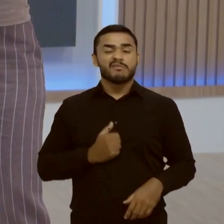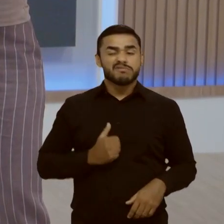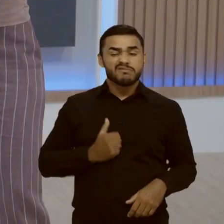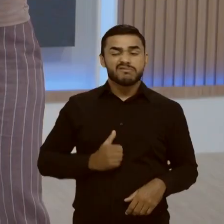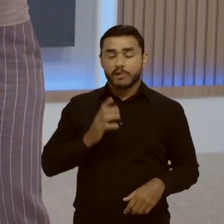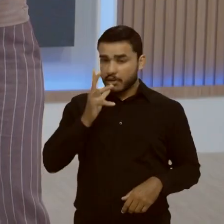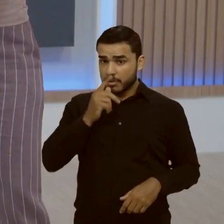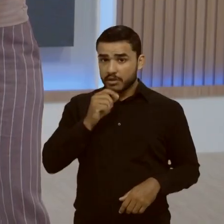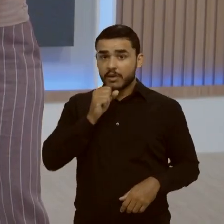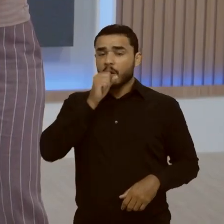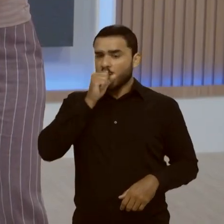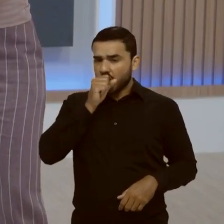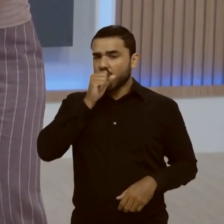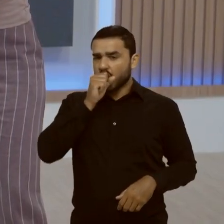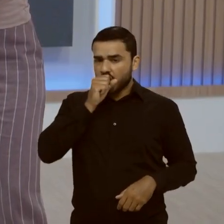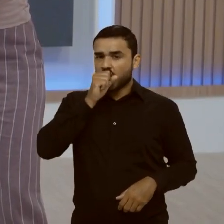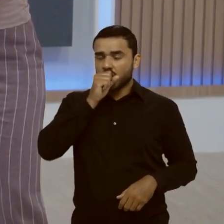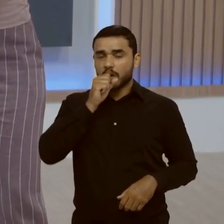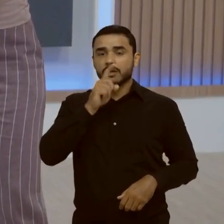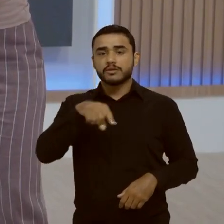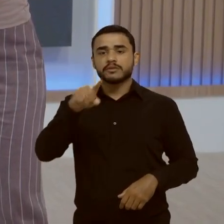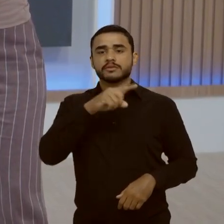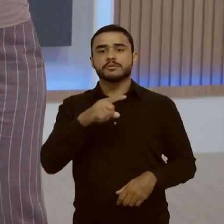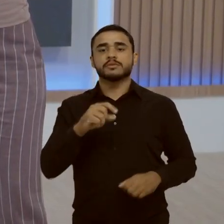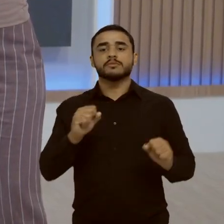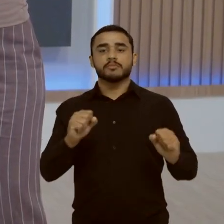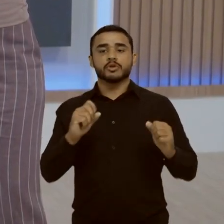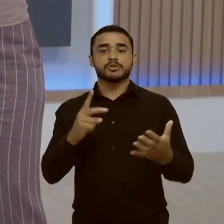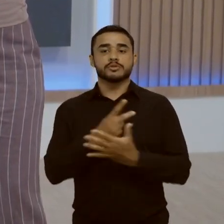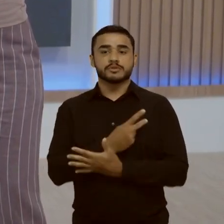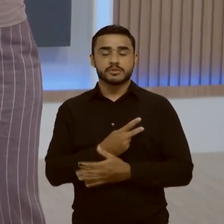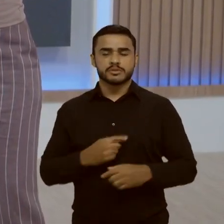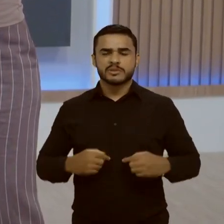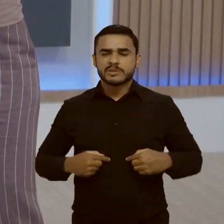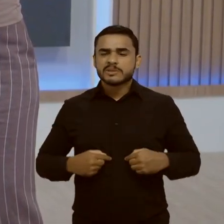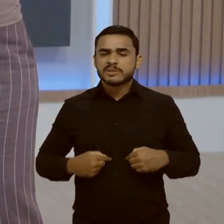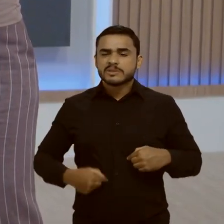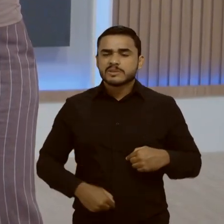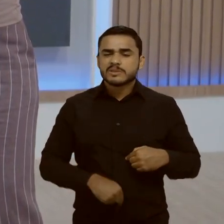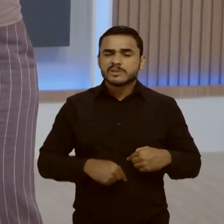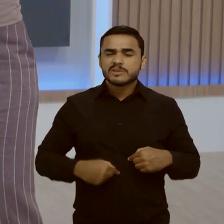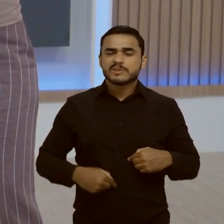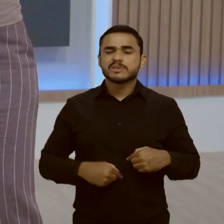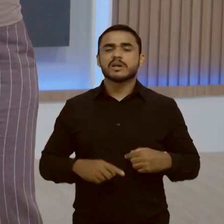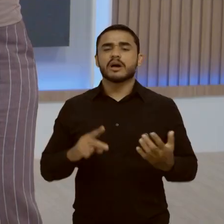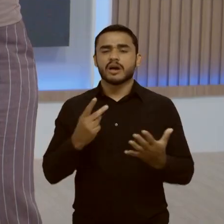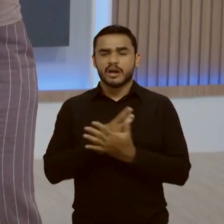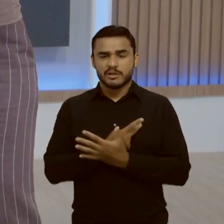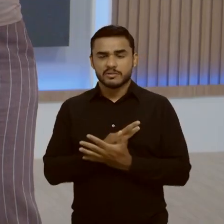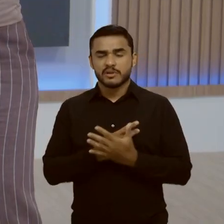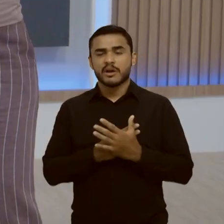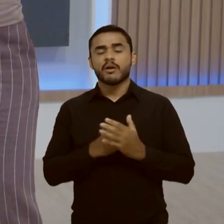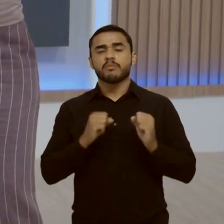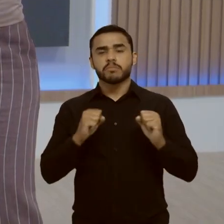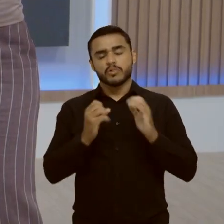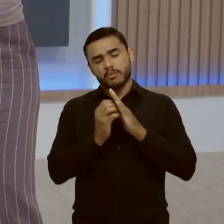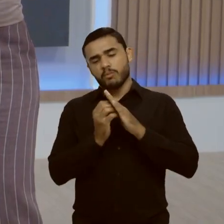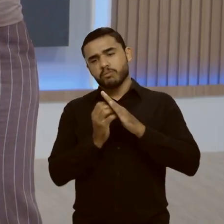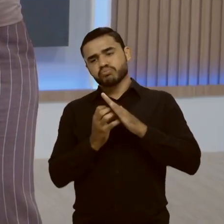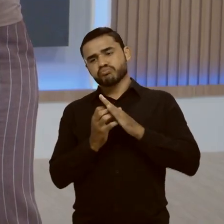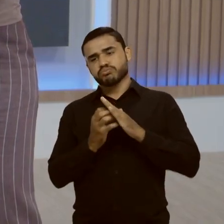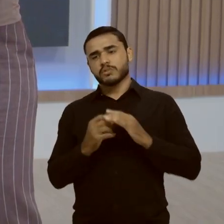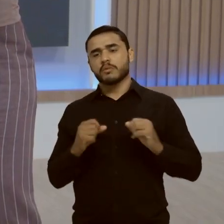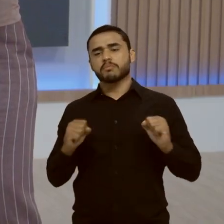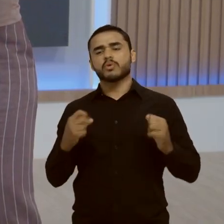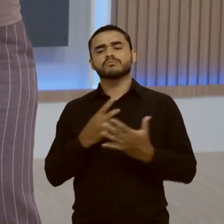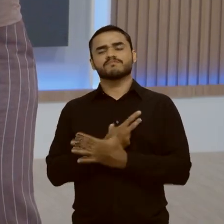crônica podem causar hérnias da parede abdominal. E esta semana nós estamos exibindo aqui uma série especial de